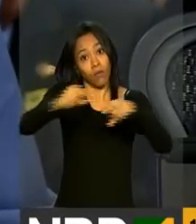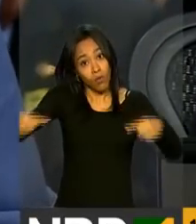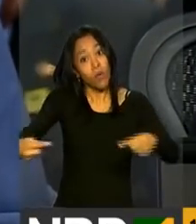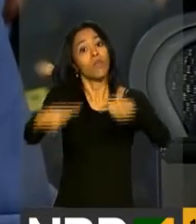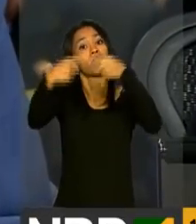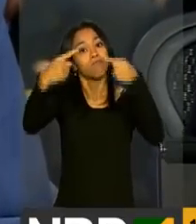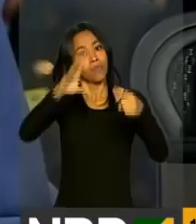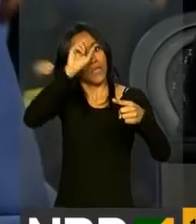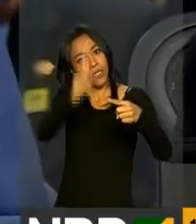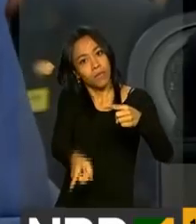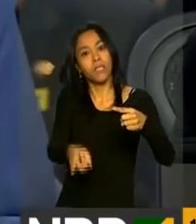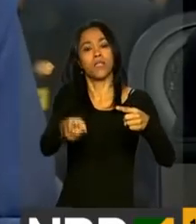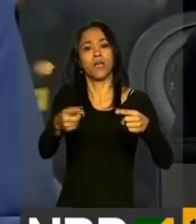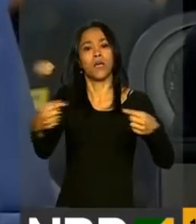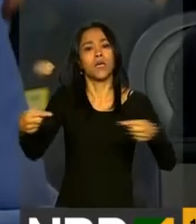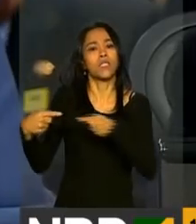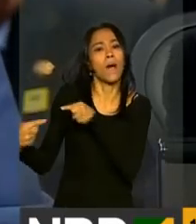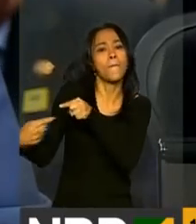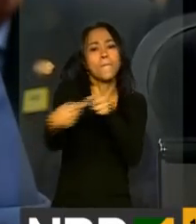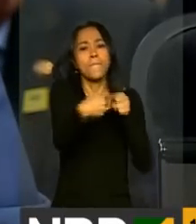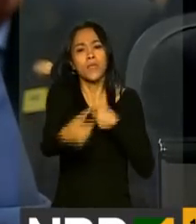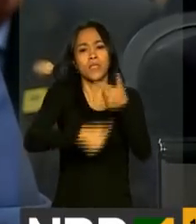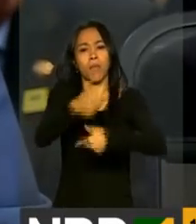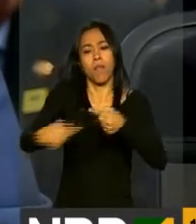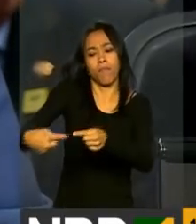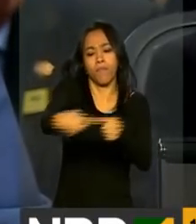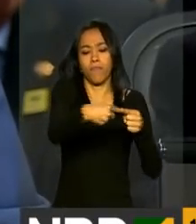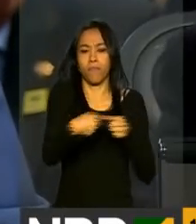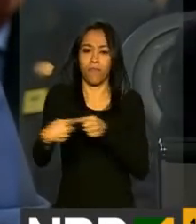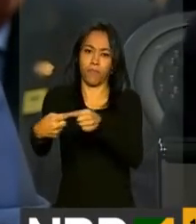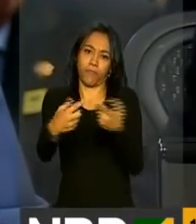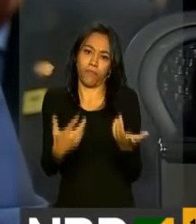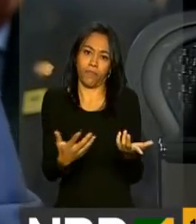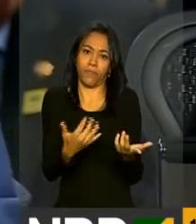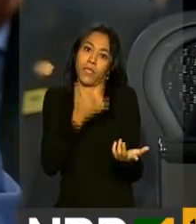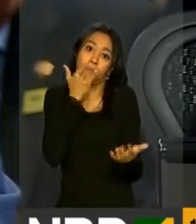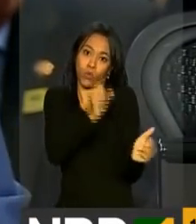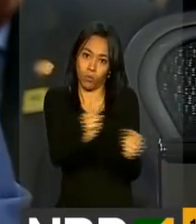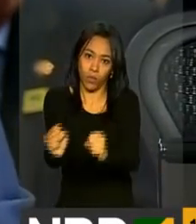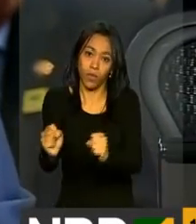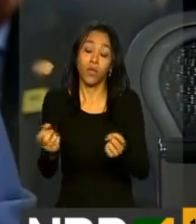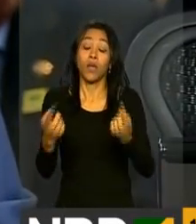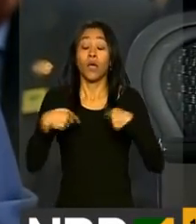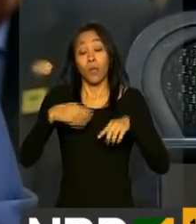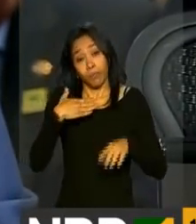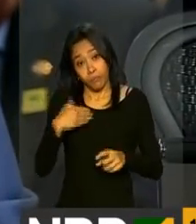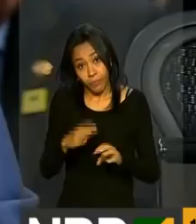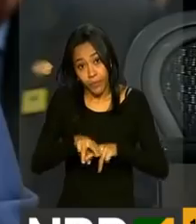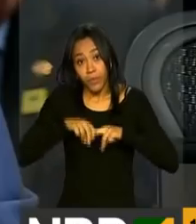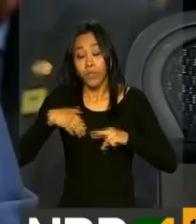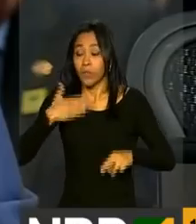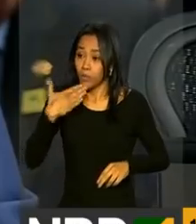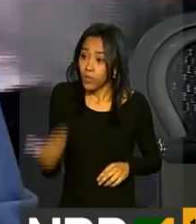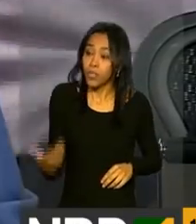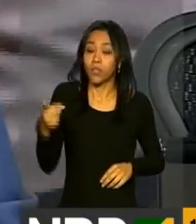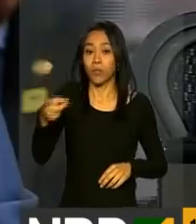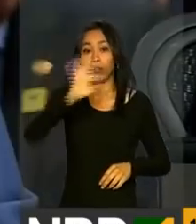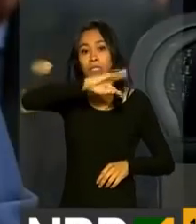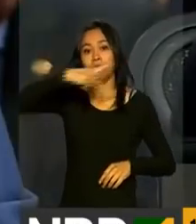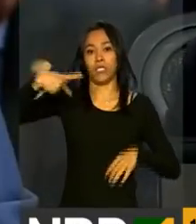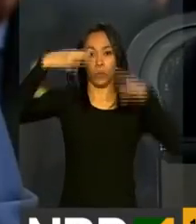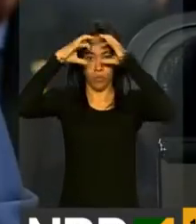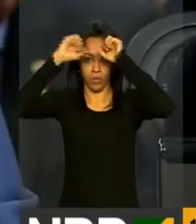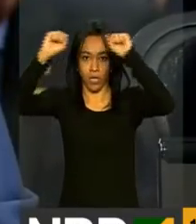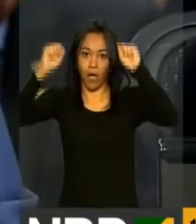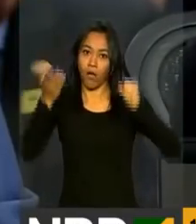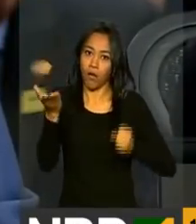e independência dos poderes daí porque eu pedi a presença no show o presidente do tribunal de uma maneira do seu procurador para que